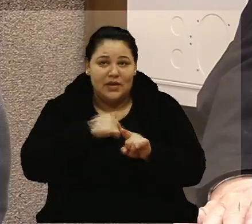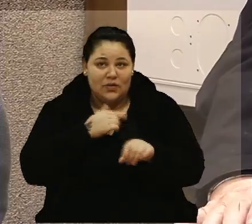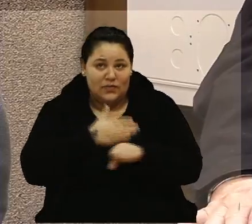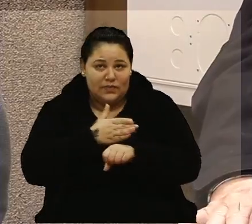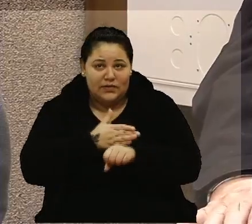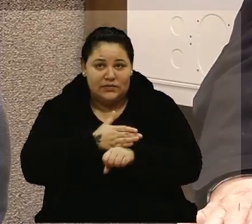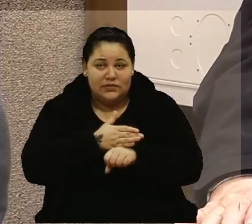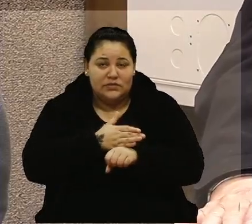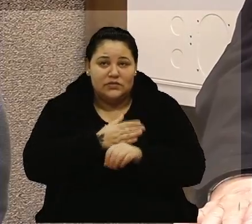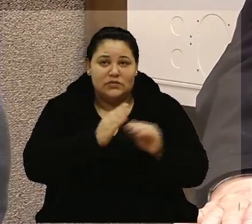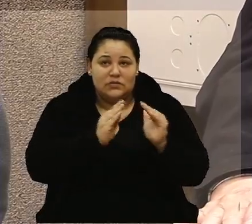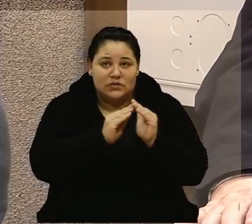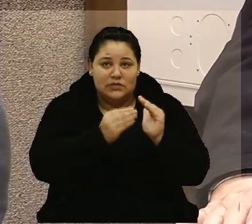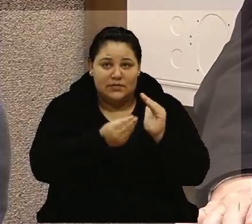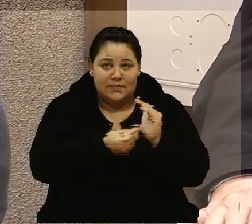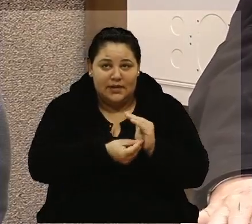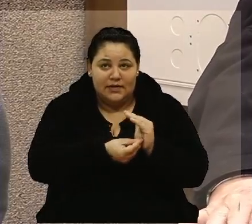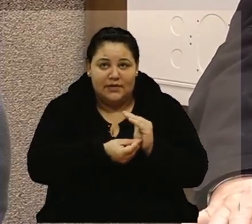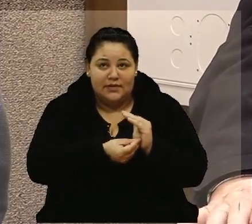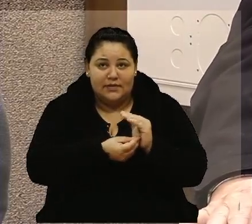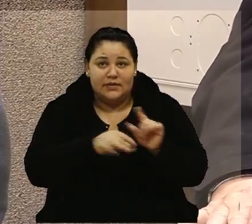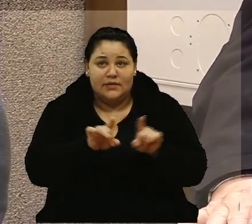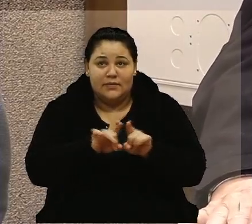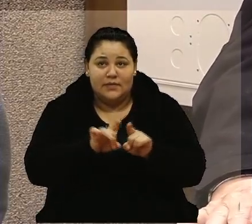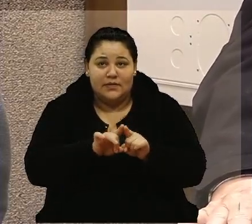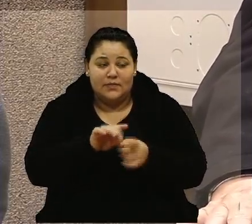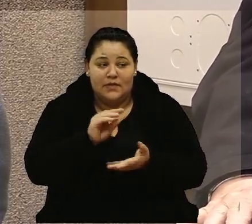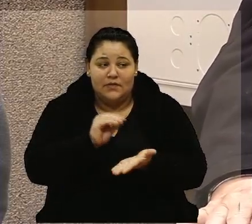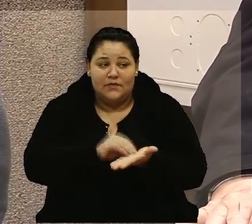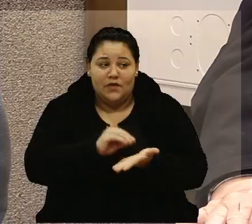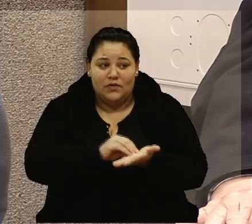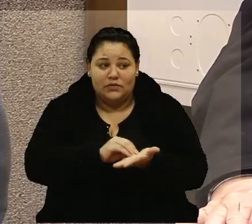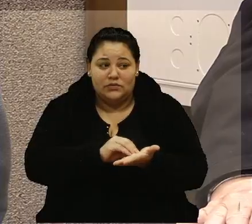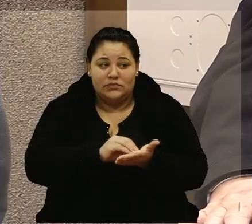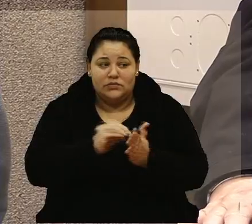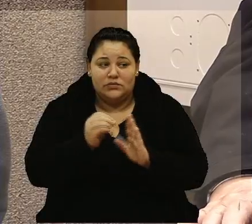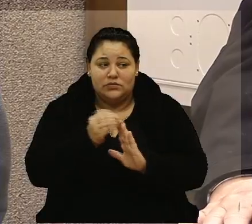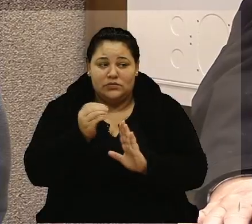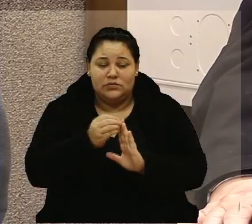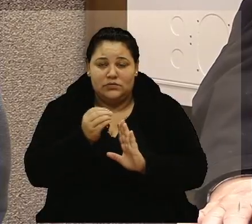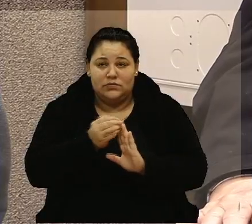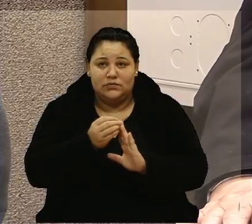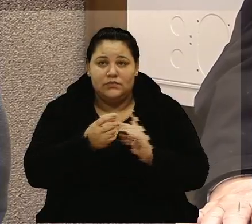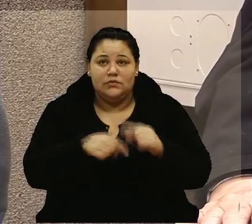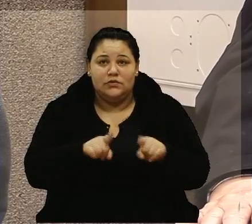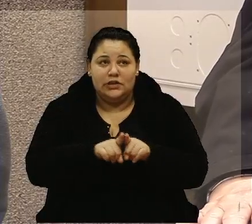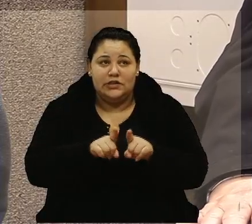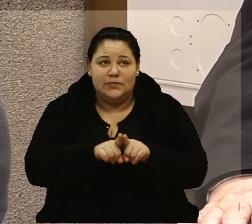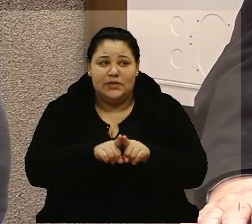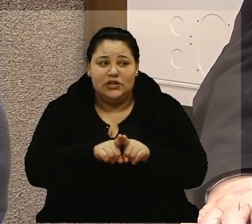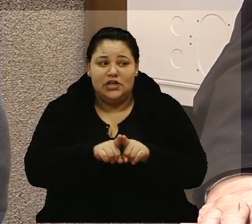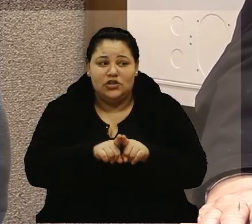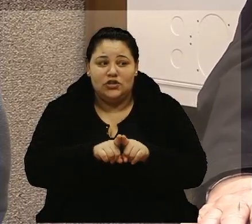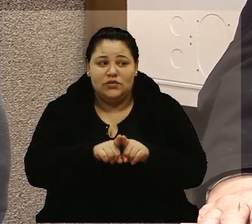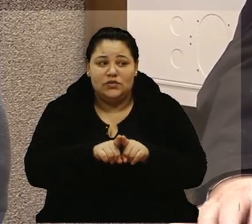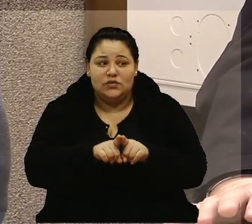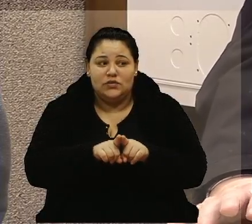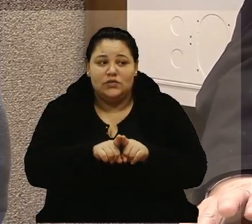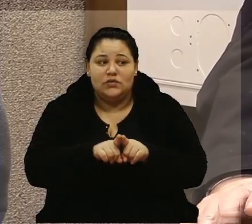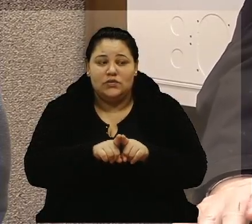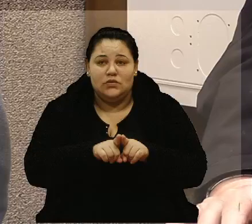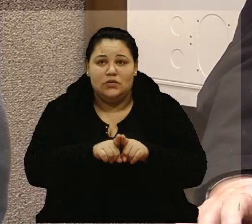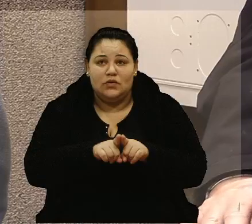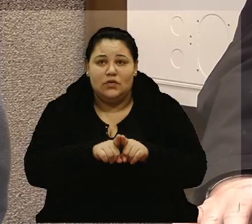SAMAI com uma projeção de um déficit orçamentário de 20 milhões no final do ano. Tá? E, graças a uma